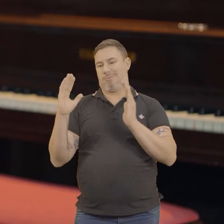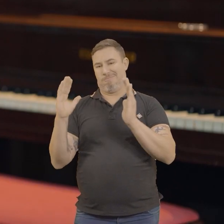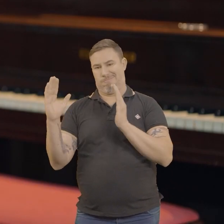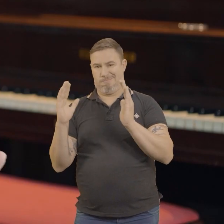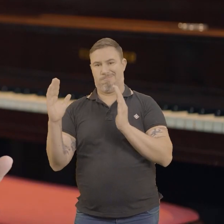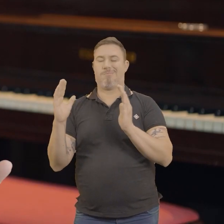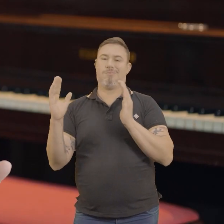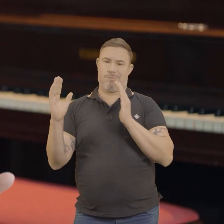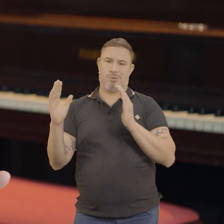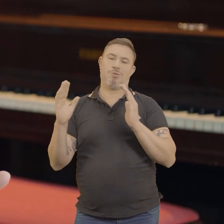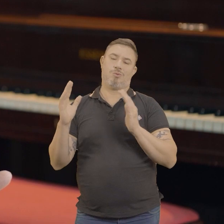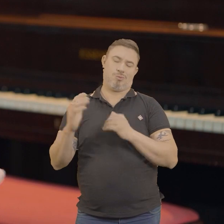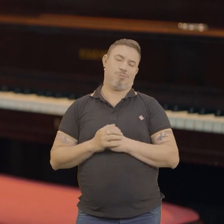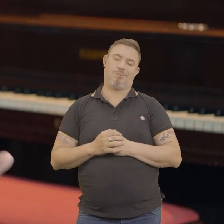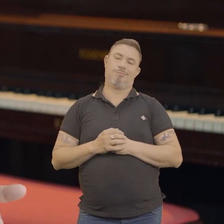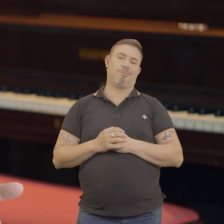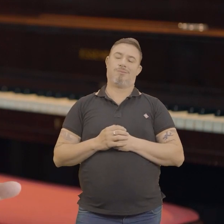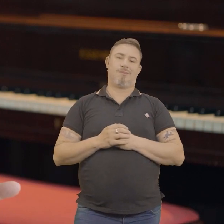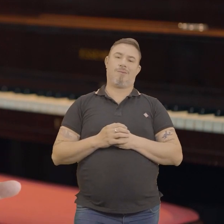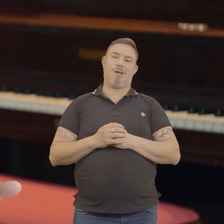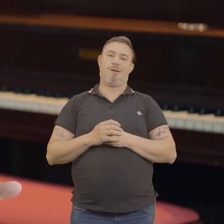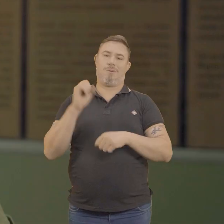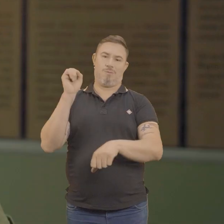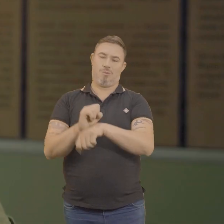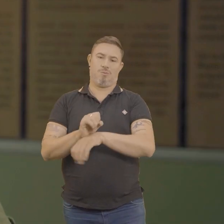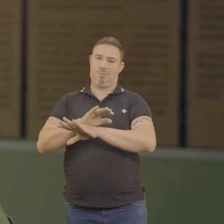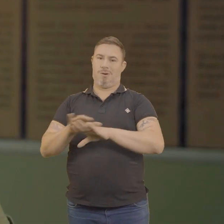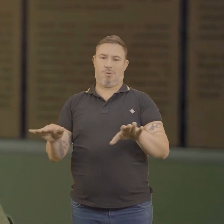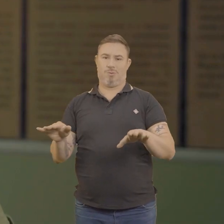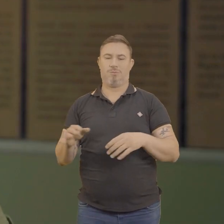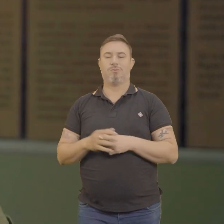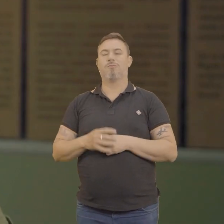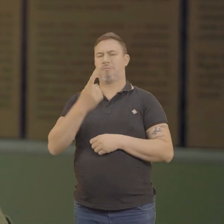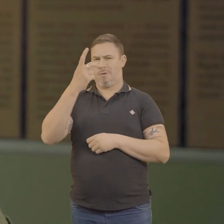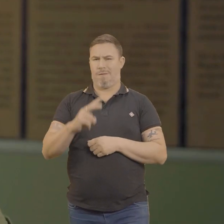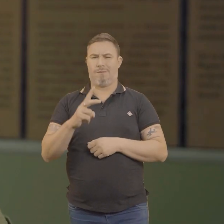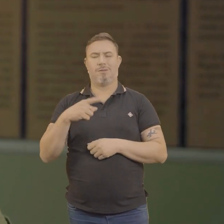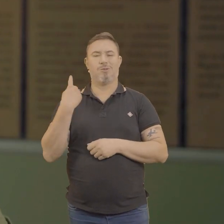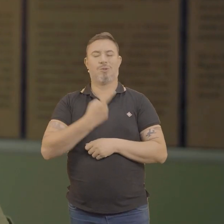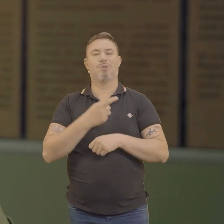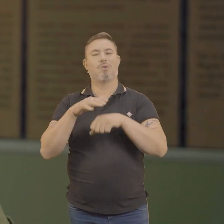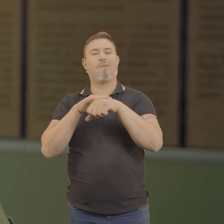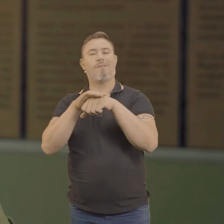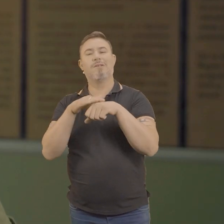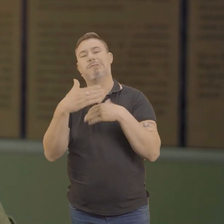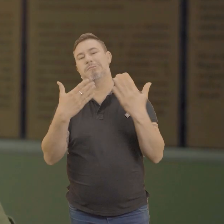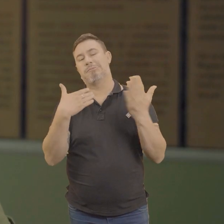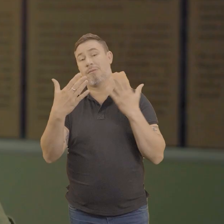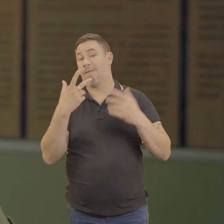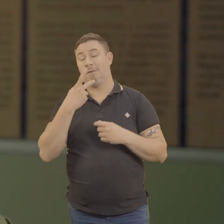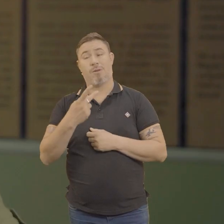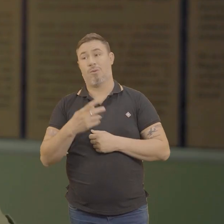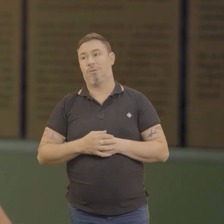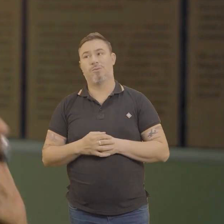aí nós ficamos à deriva quando ele deixou a reitoria. Uma vez a gente conversando sobre isso, ele disse que, infelizmente, ele